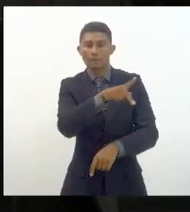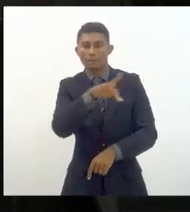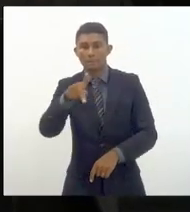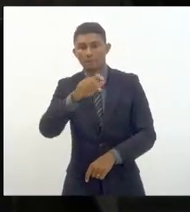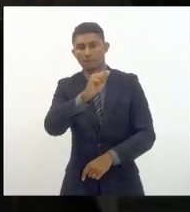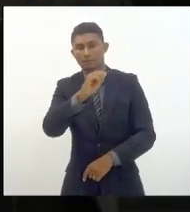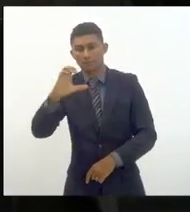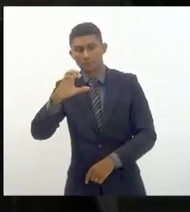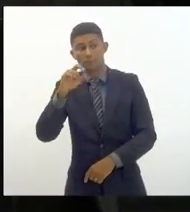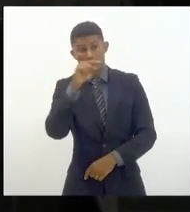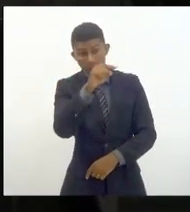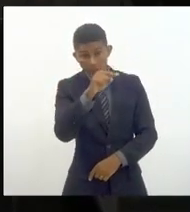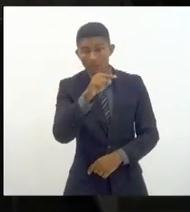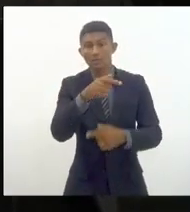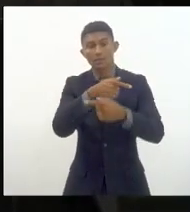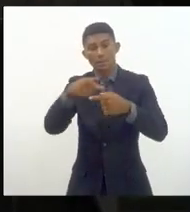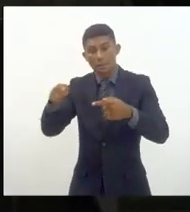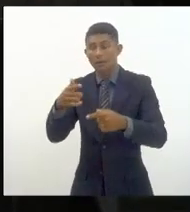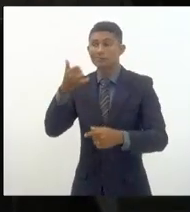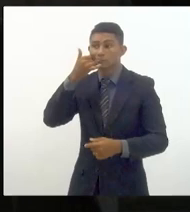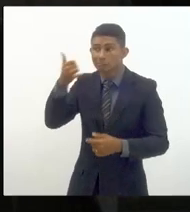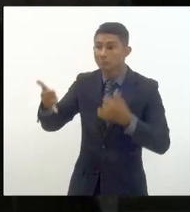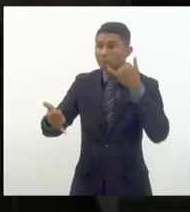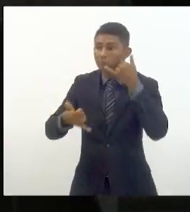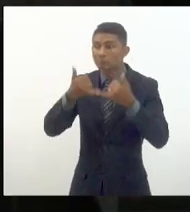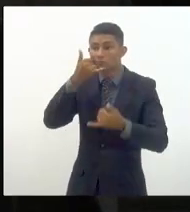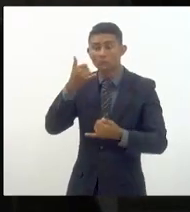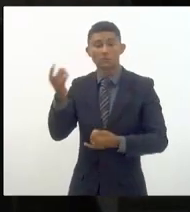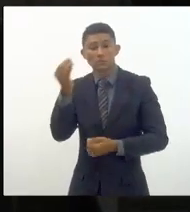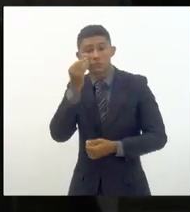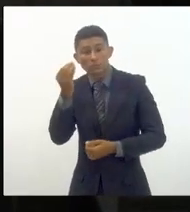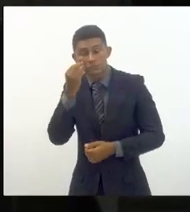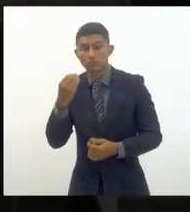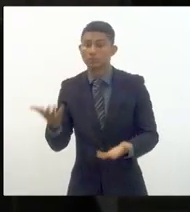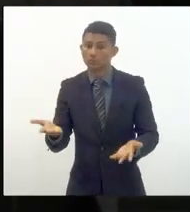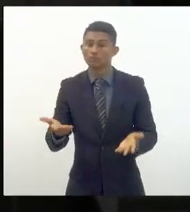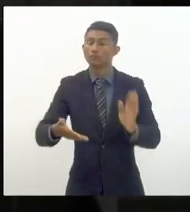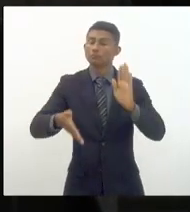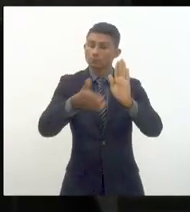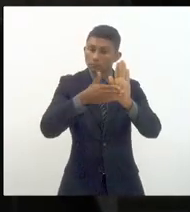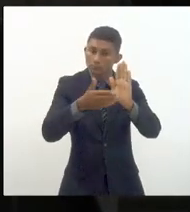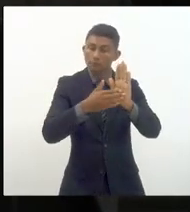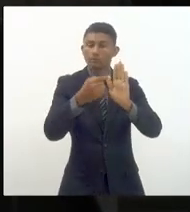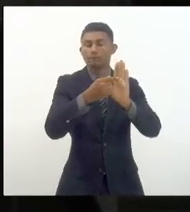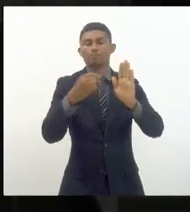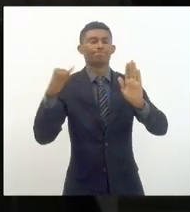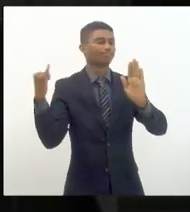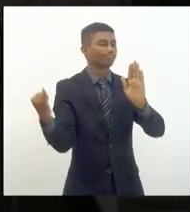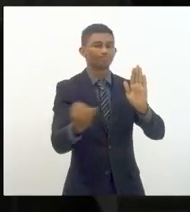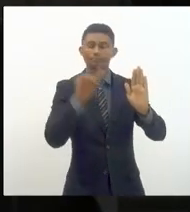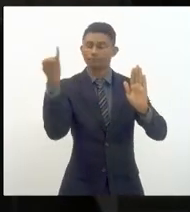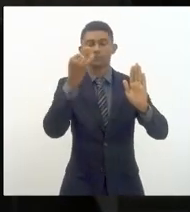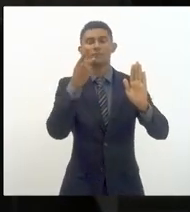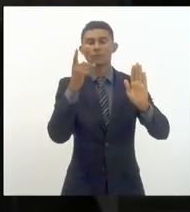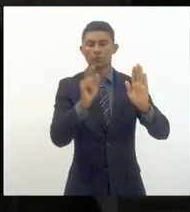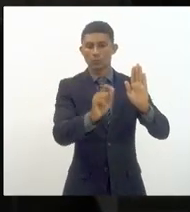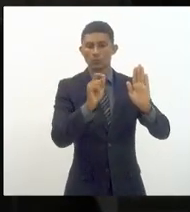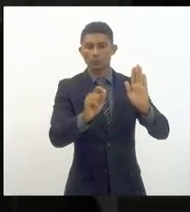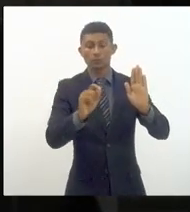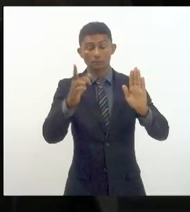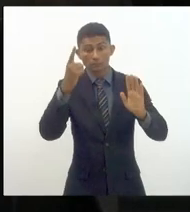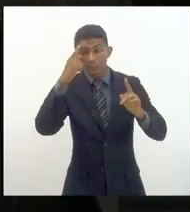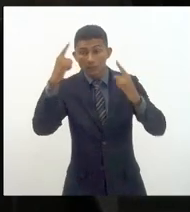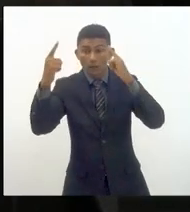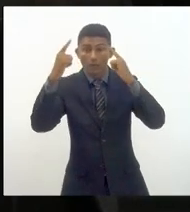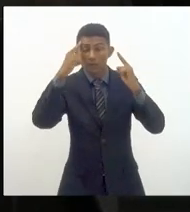vários contatos ao longo da semana de toda a sorte sobre essa pauta importante destacar uma coisa É bom